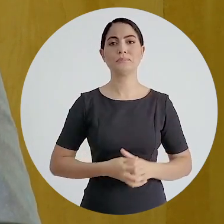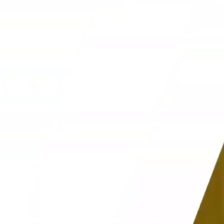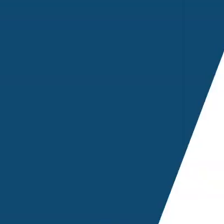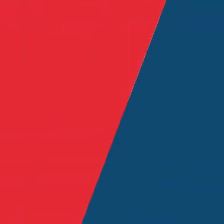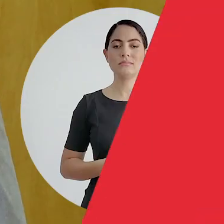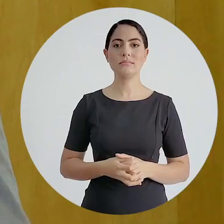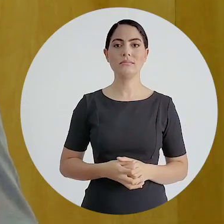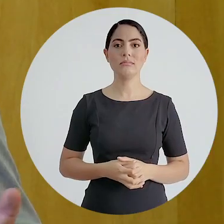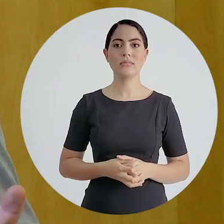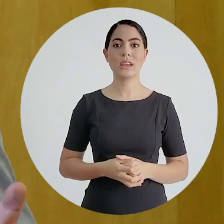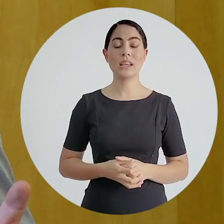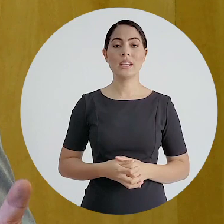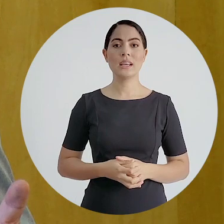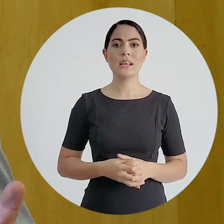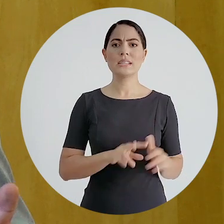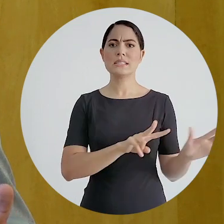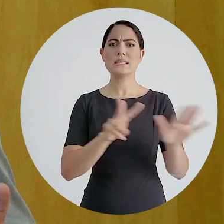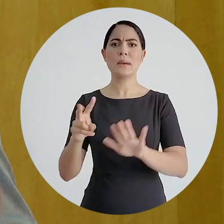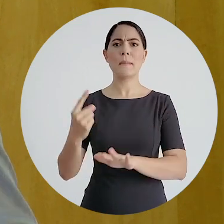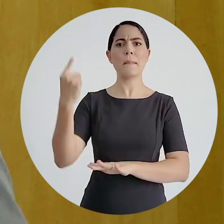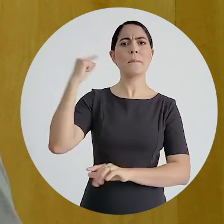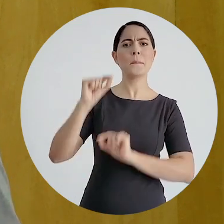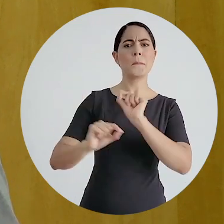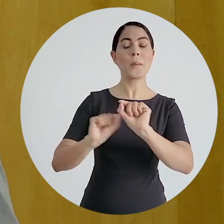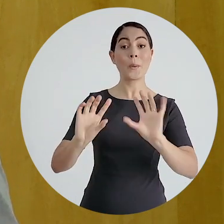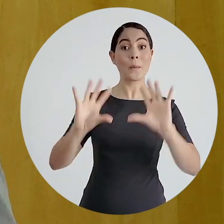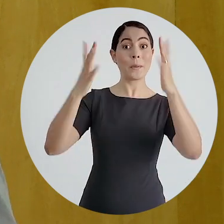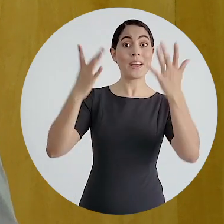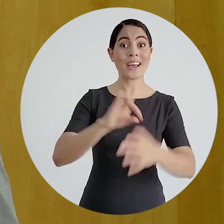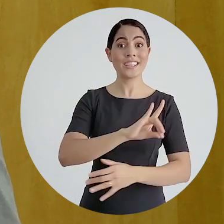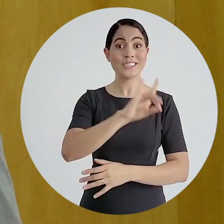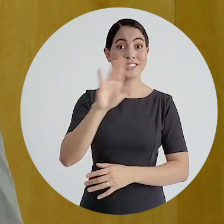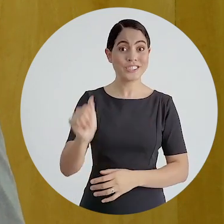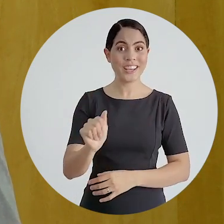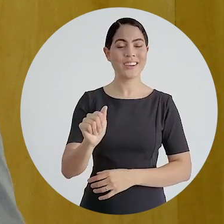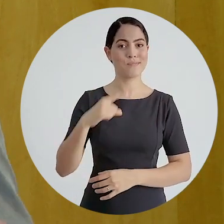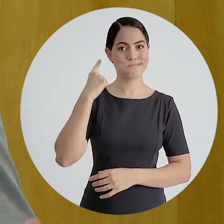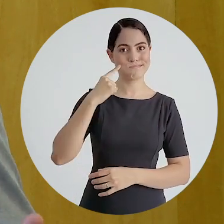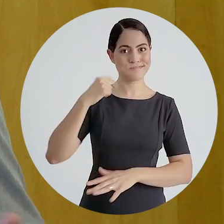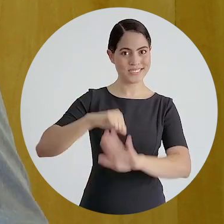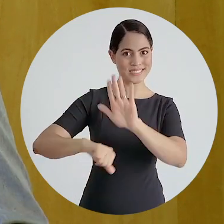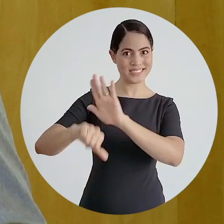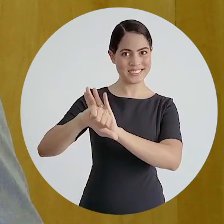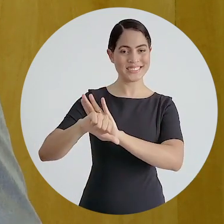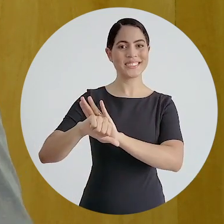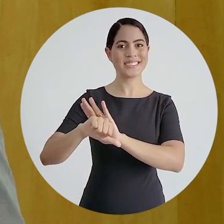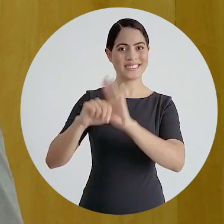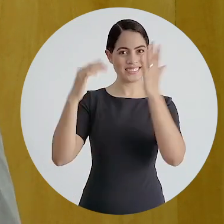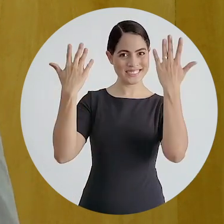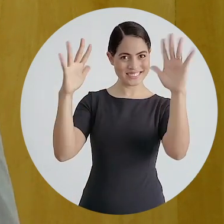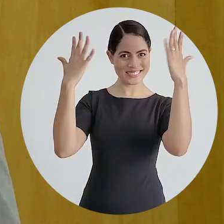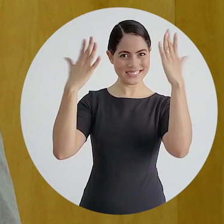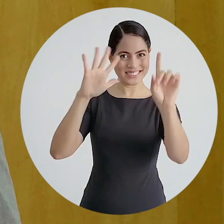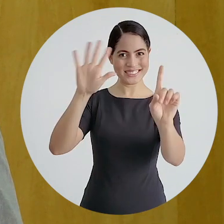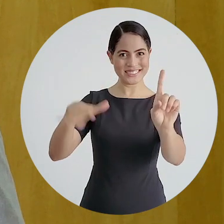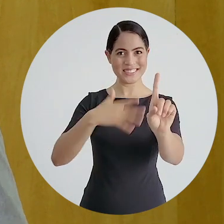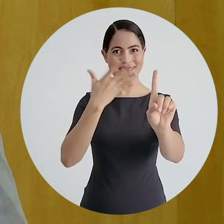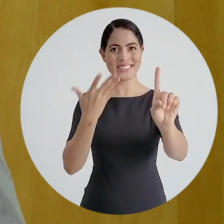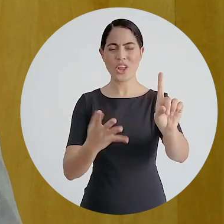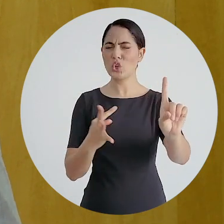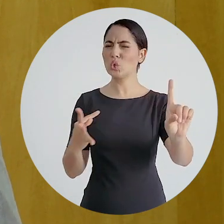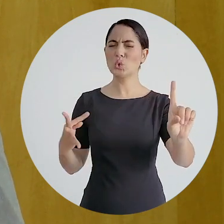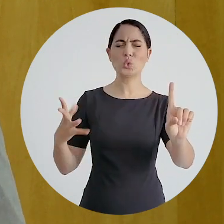divulgado. Comemoramos na última semana o Dia do Advogado Criminalista. E claro que não poderíamos deixar